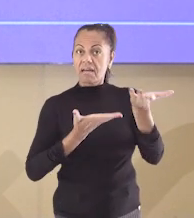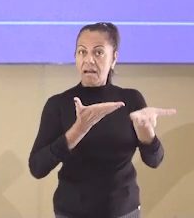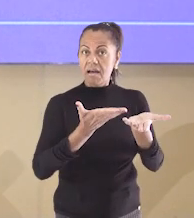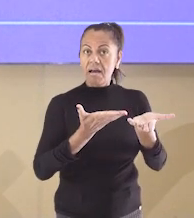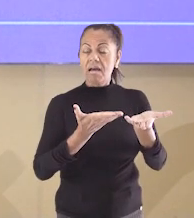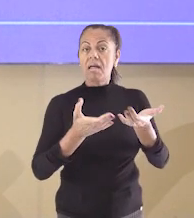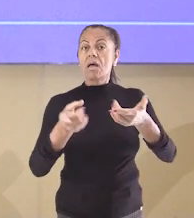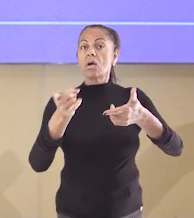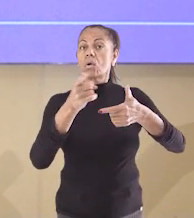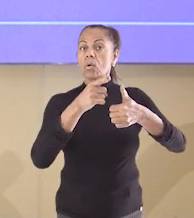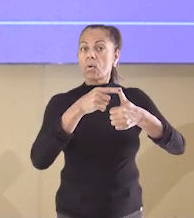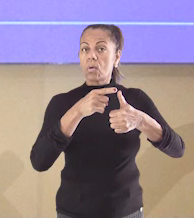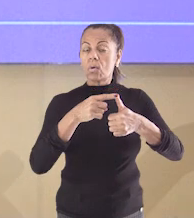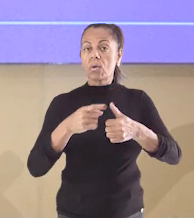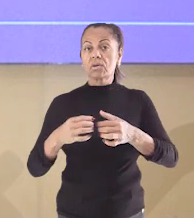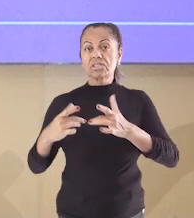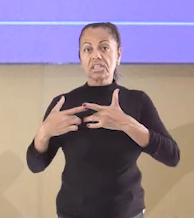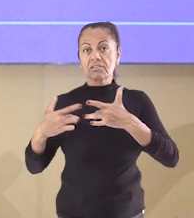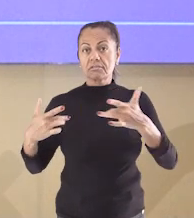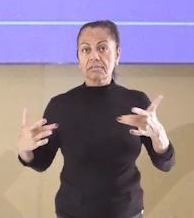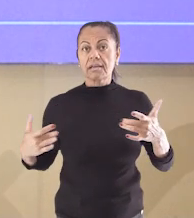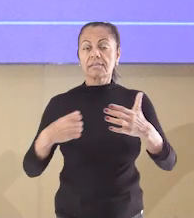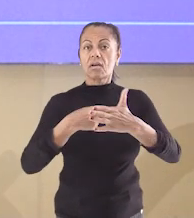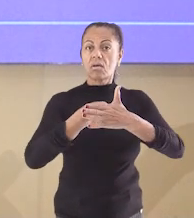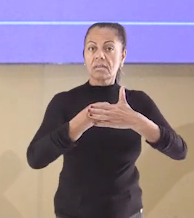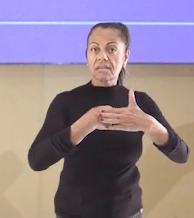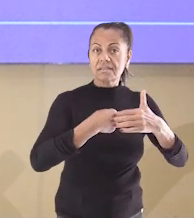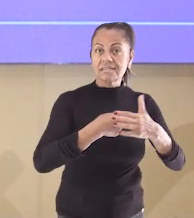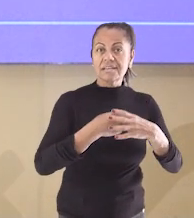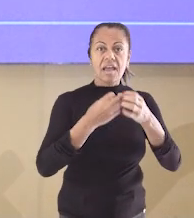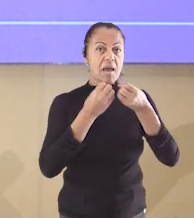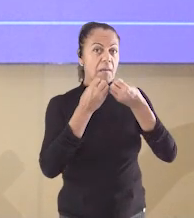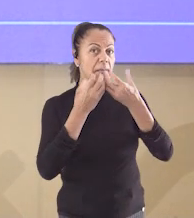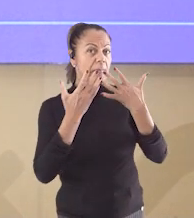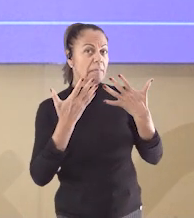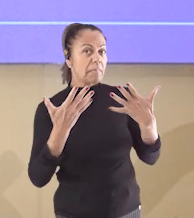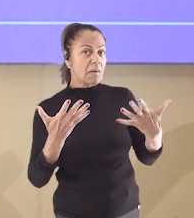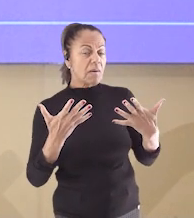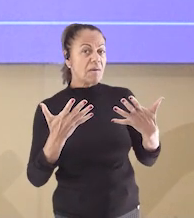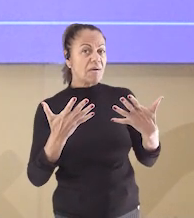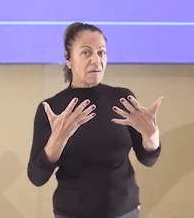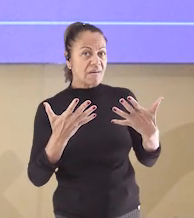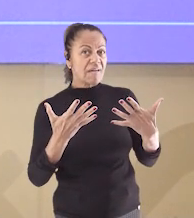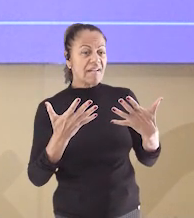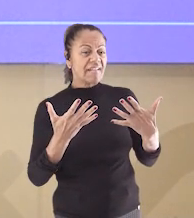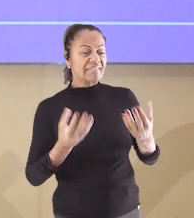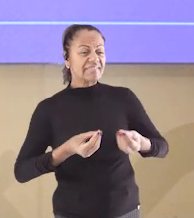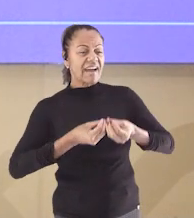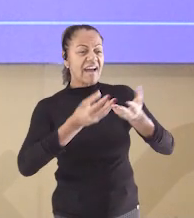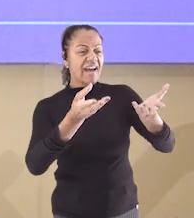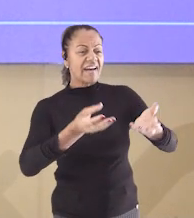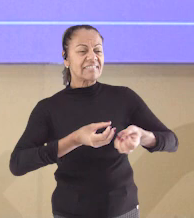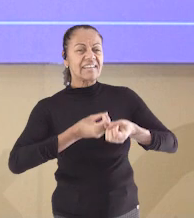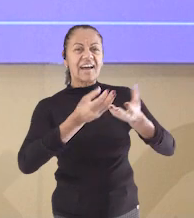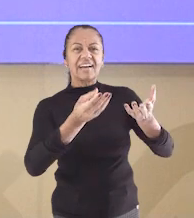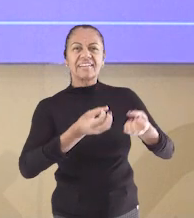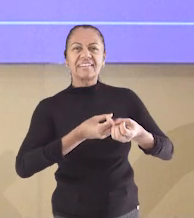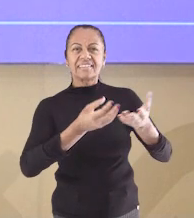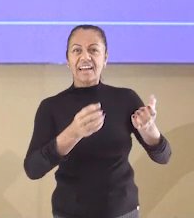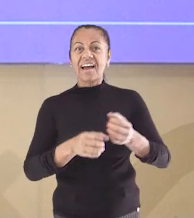5 maneiras, um verdadeiro líder deve tratar os seus amigos e dependentes, com